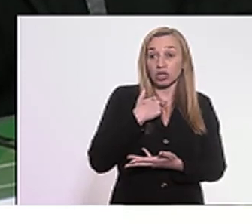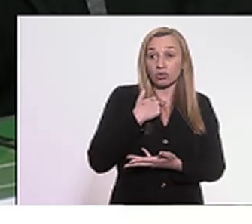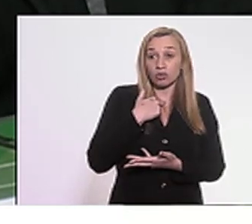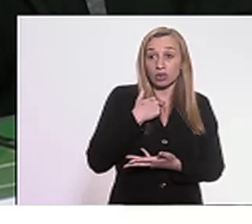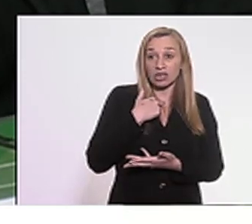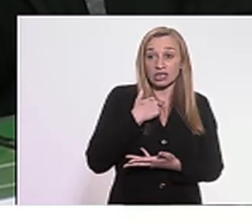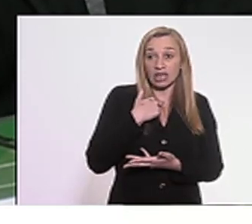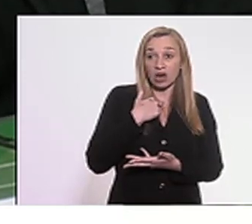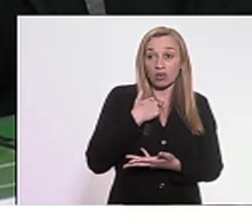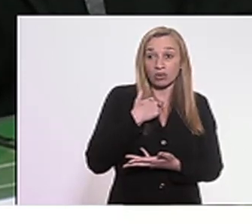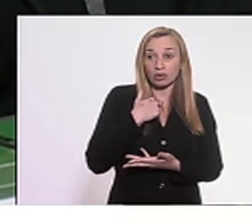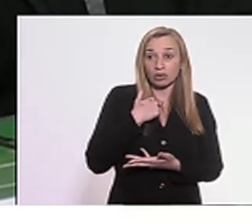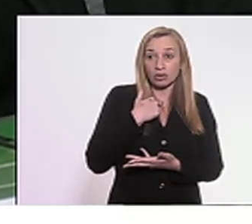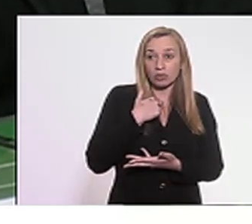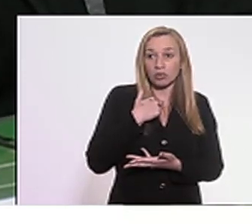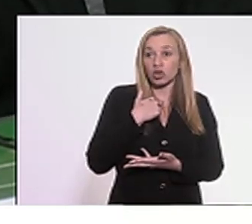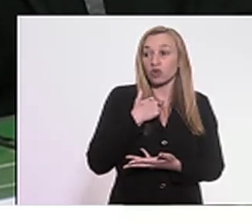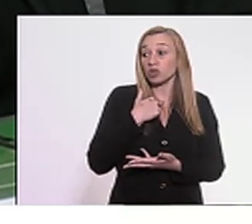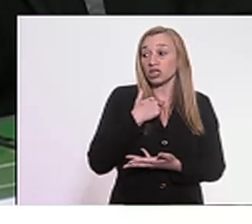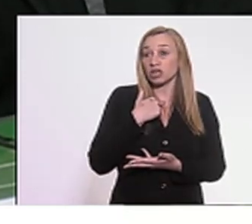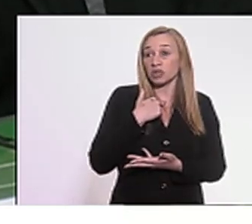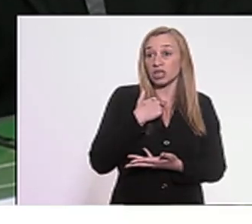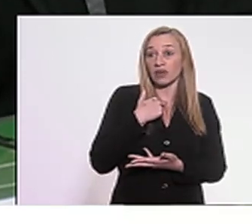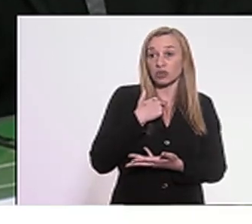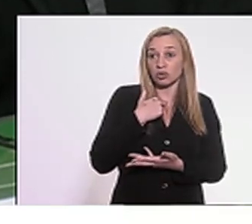do militar na sua solicitação.